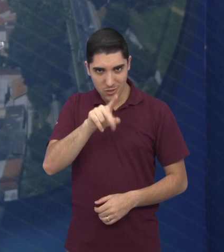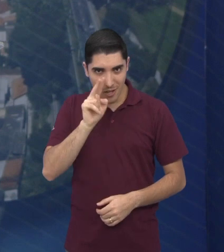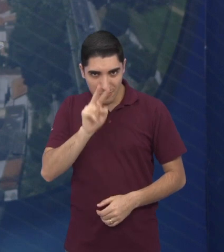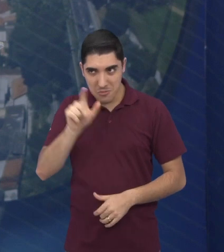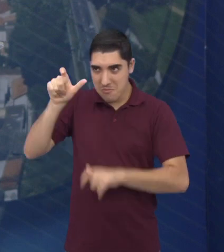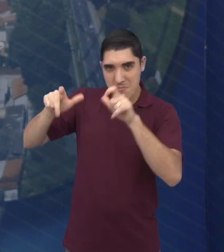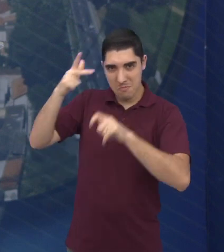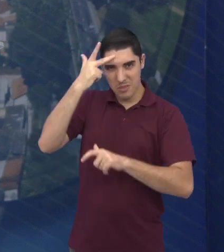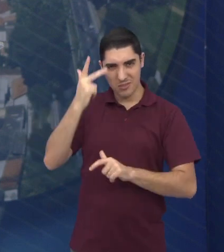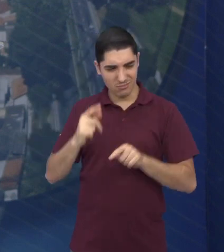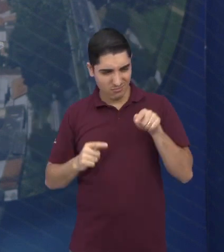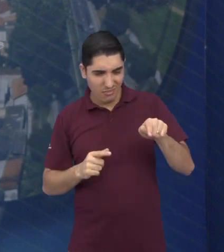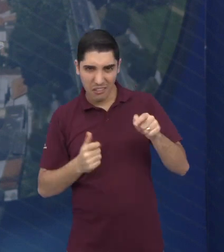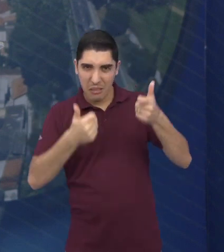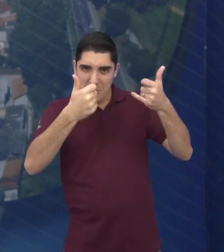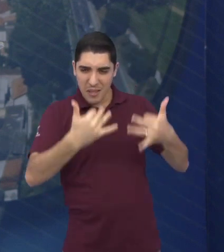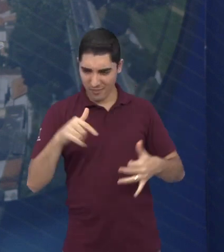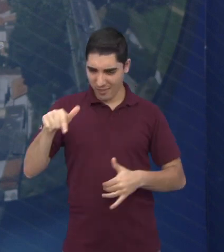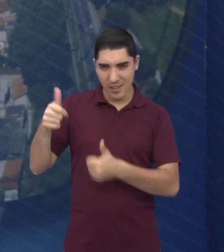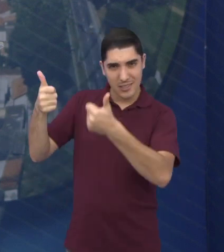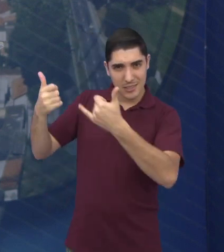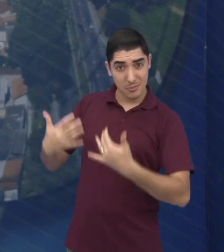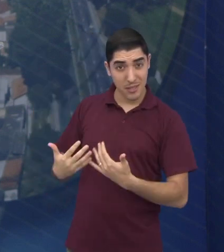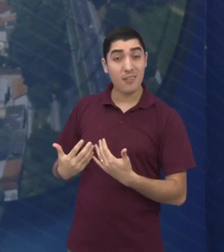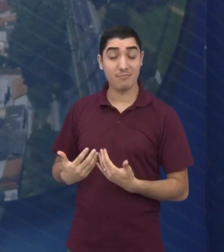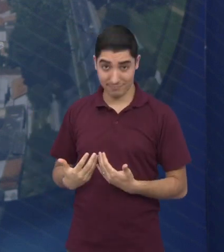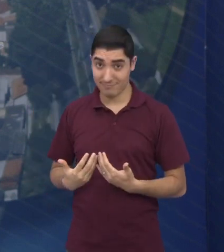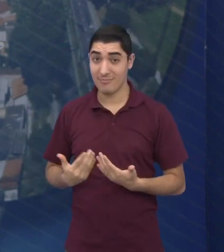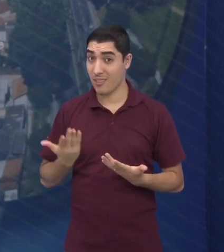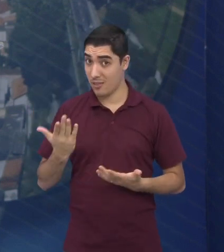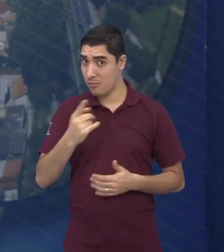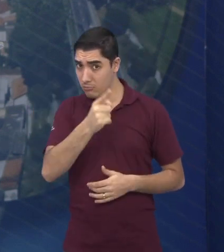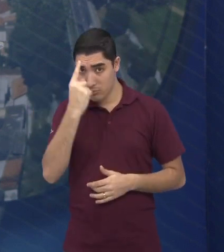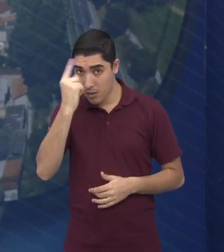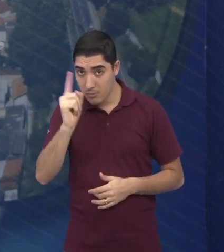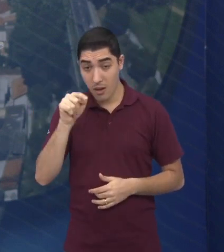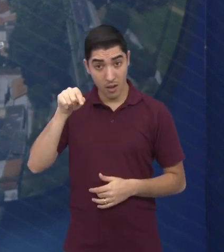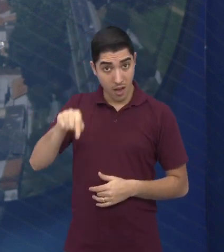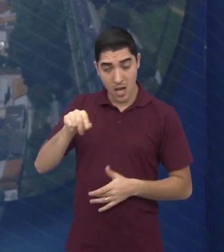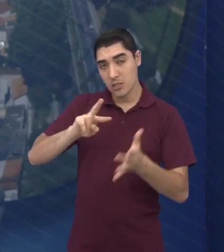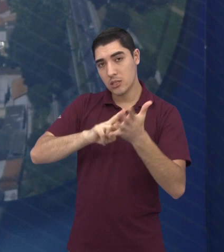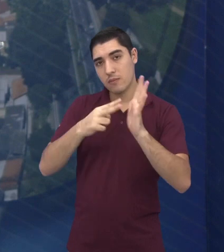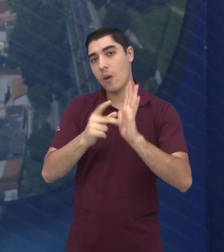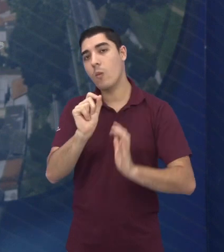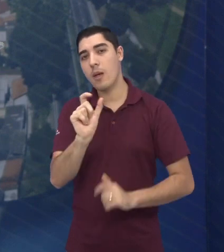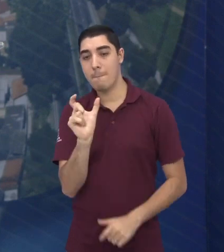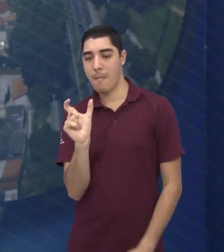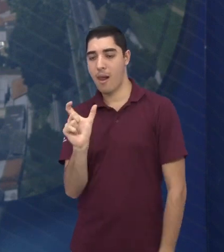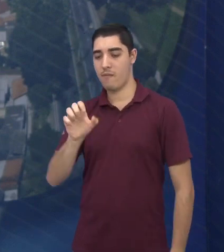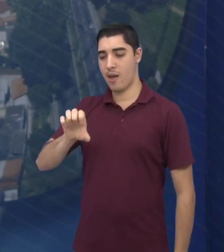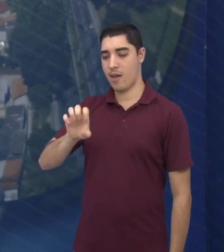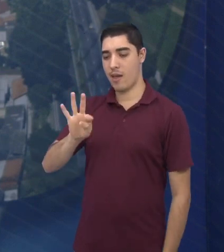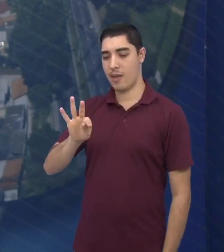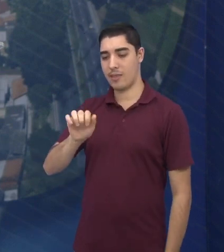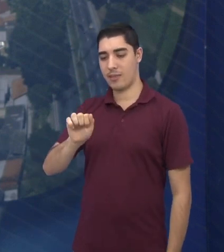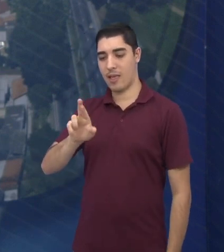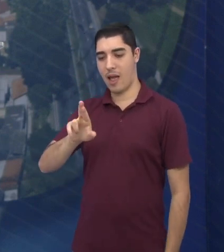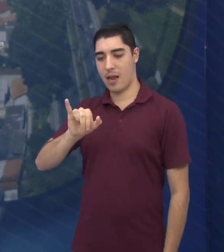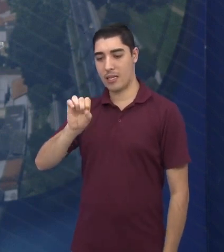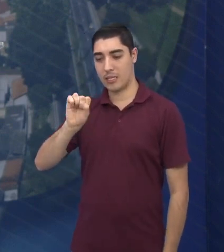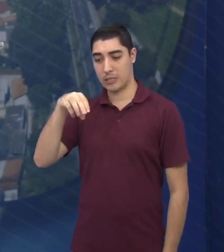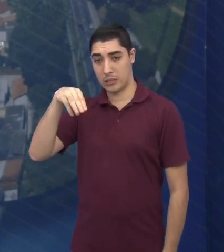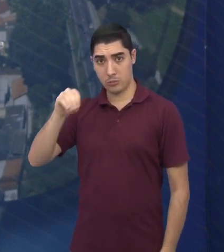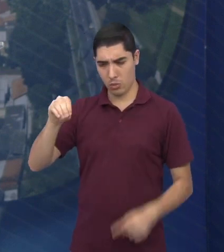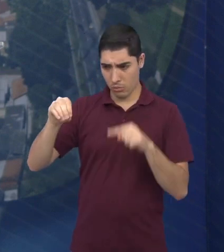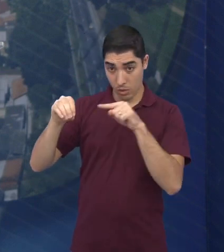frases como essa, ou até proferiu palavras? Saiba que esse comportamento é chamado de etarismo e é uma coisa muito